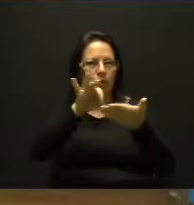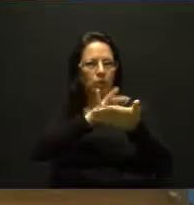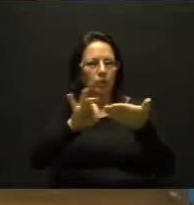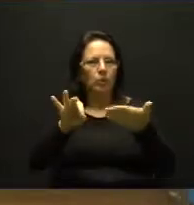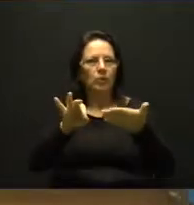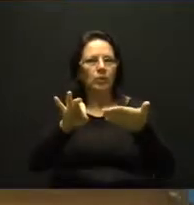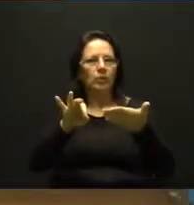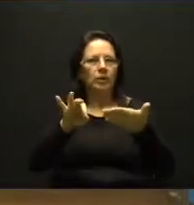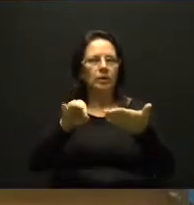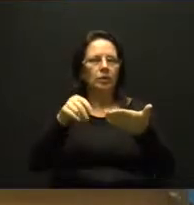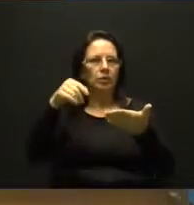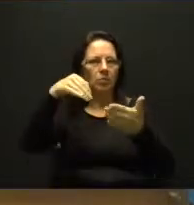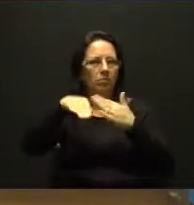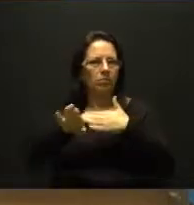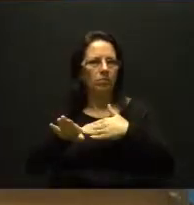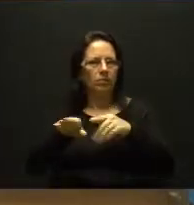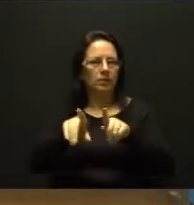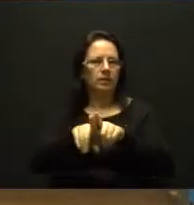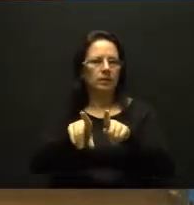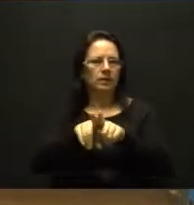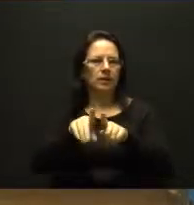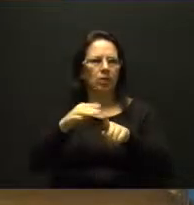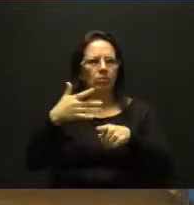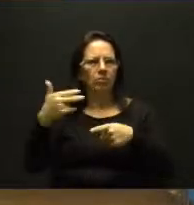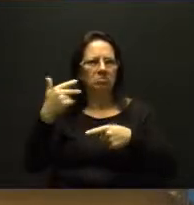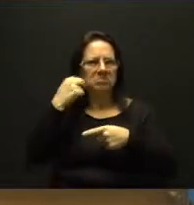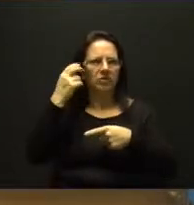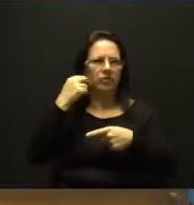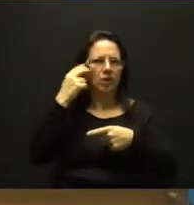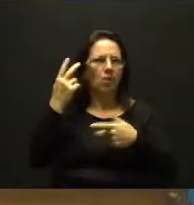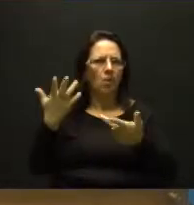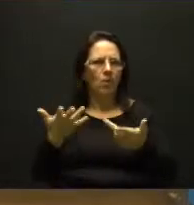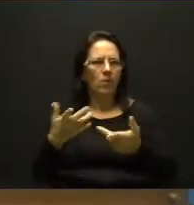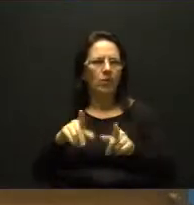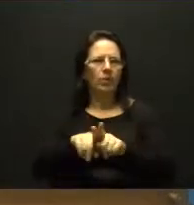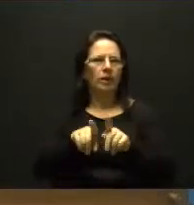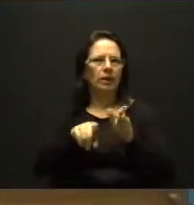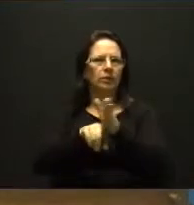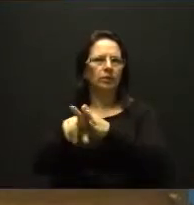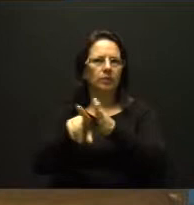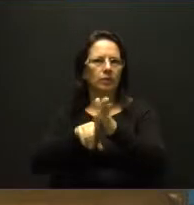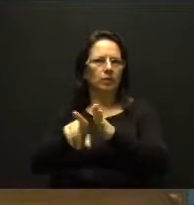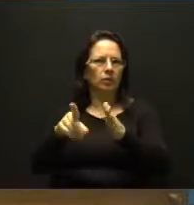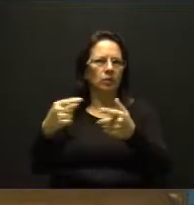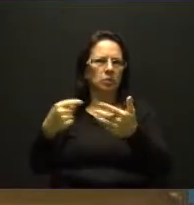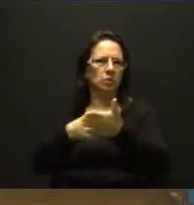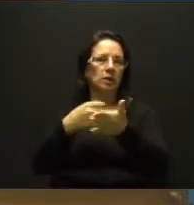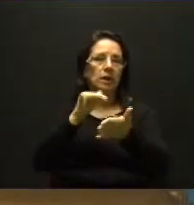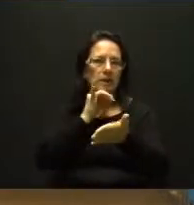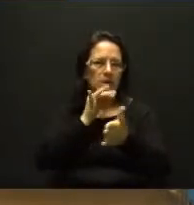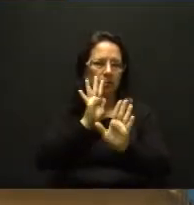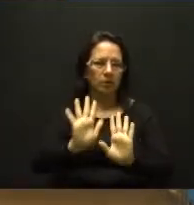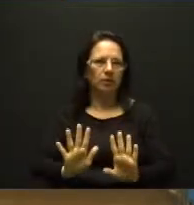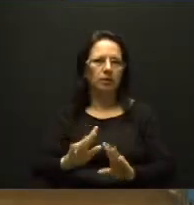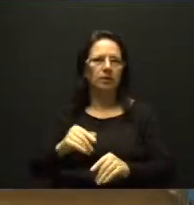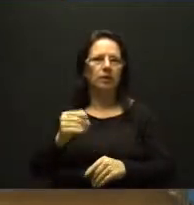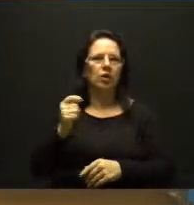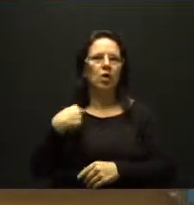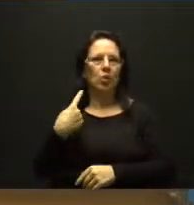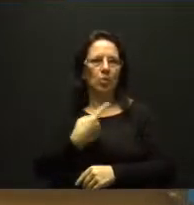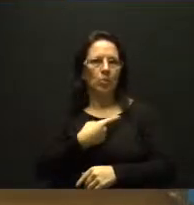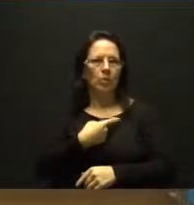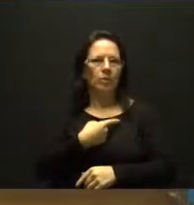e não passaria é algumas vergonhas que existe em alguns questionamentos necessários por exemplo nós estamos votando